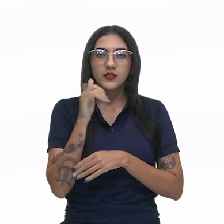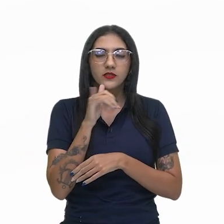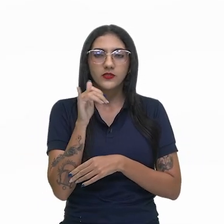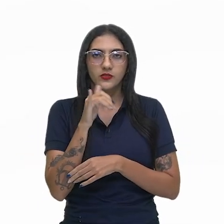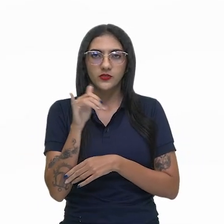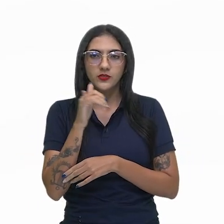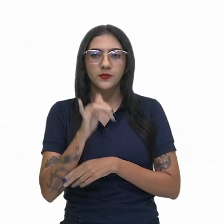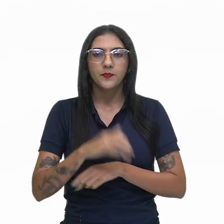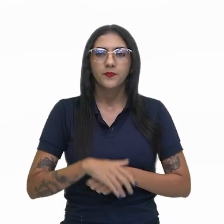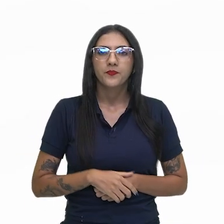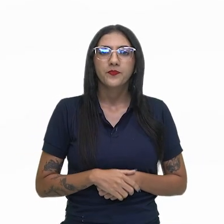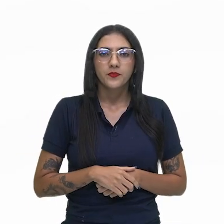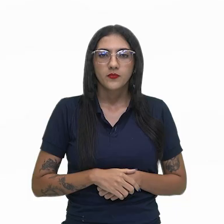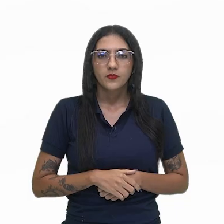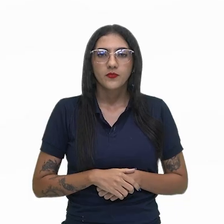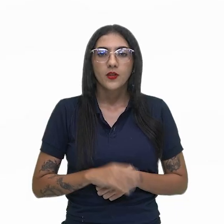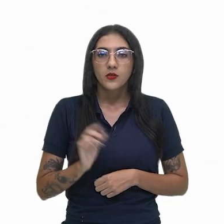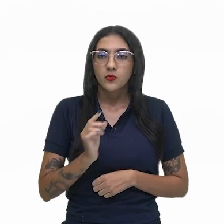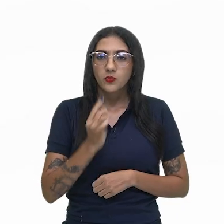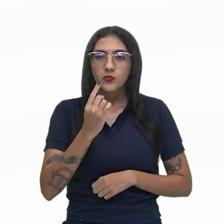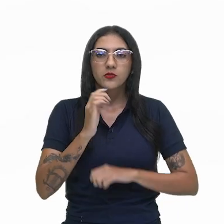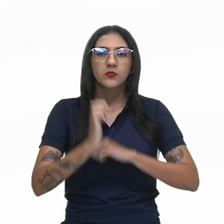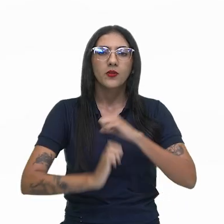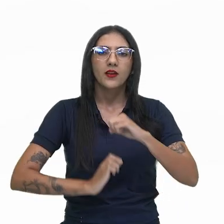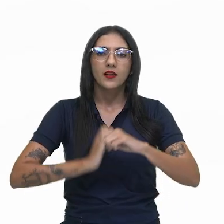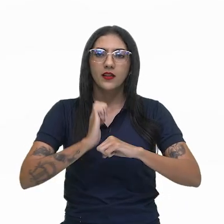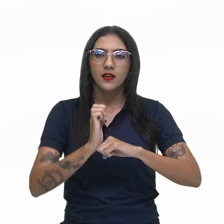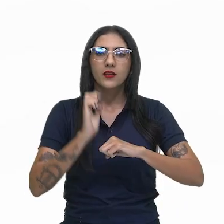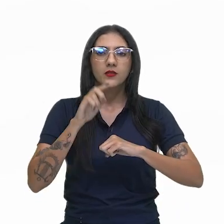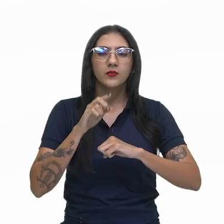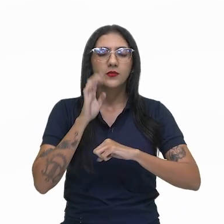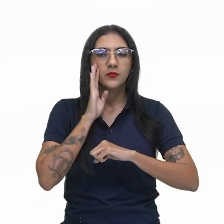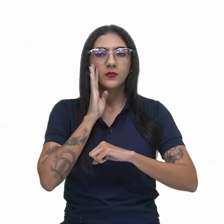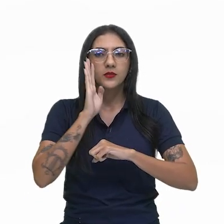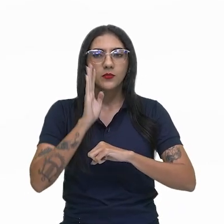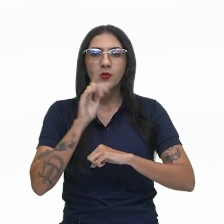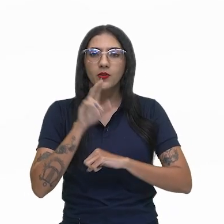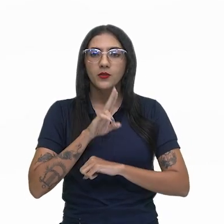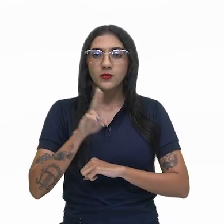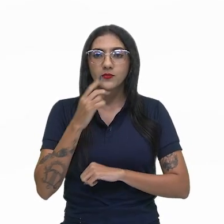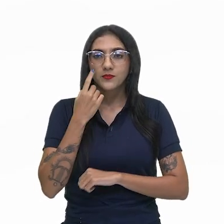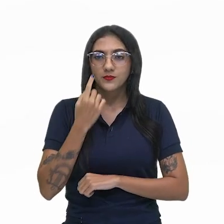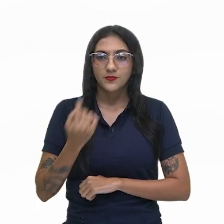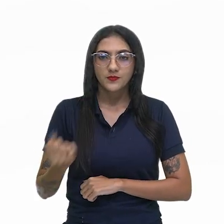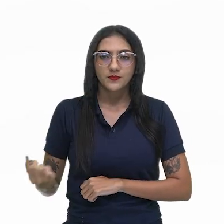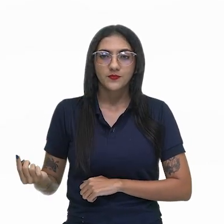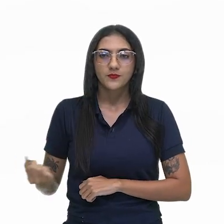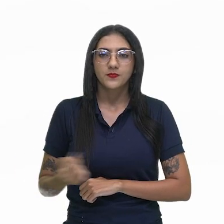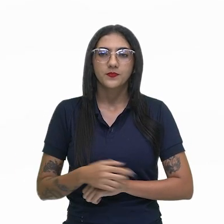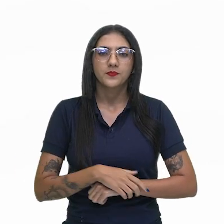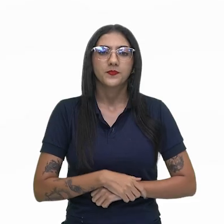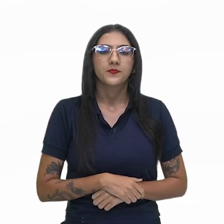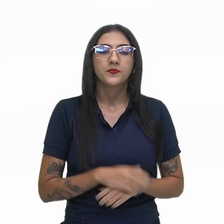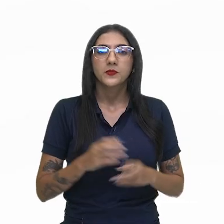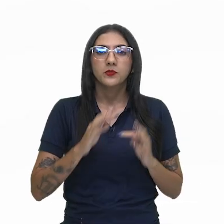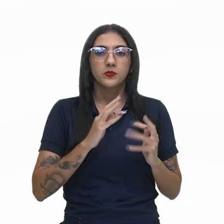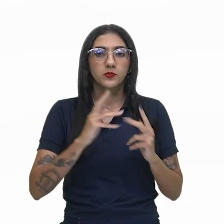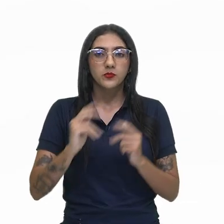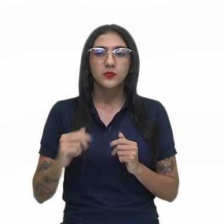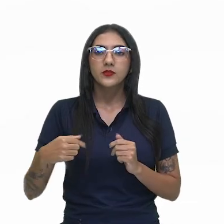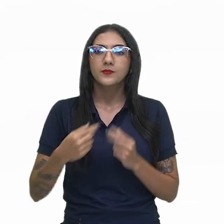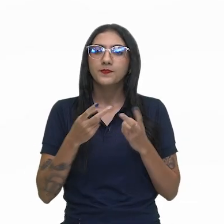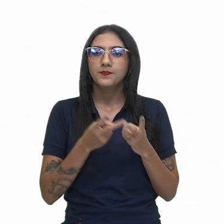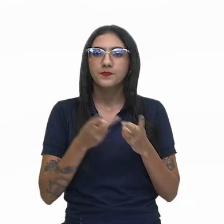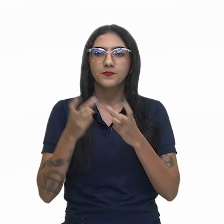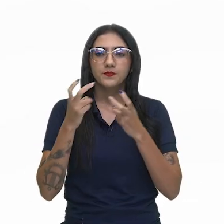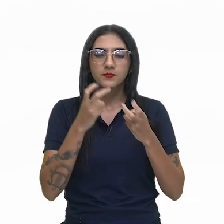energia. E o último é o mais energético e ele é chamado de elétron diferenciador. E tudo isso a gente vê